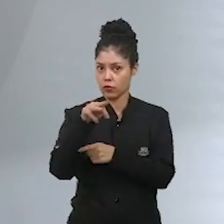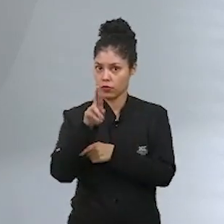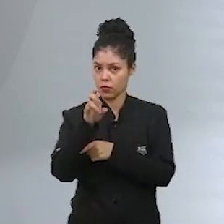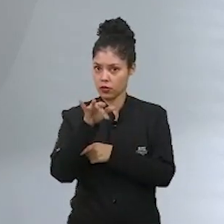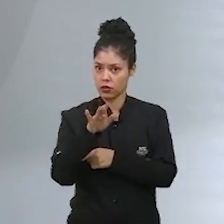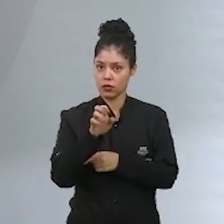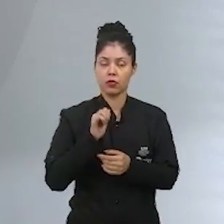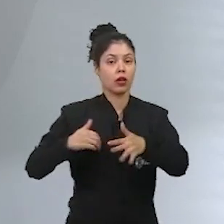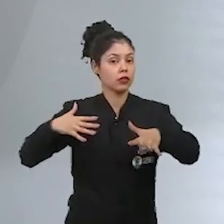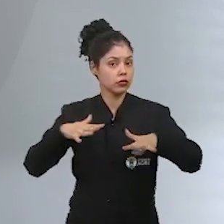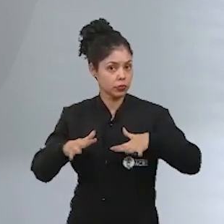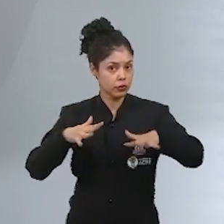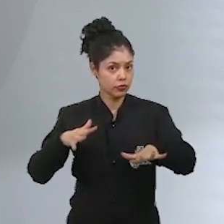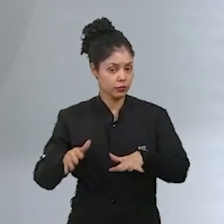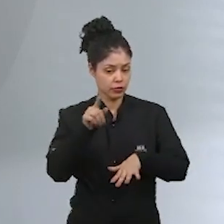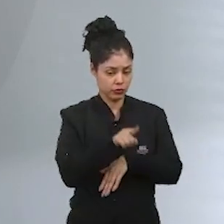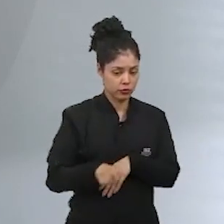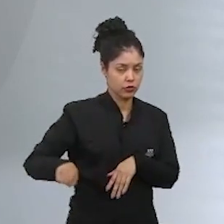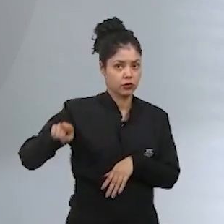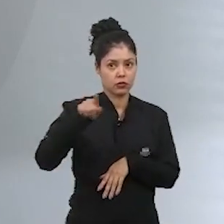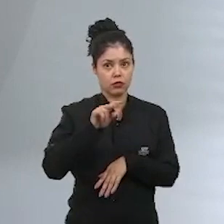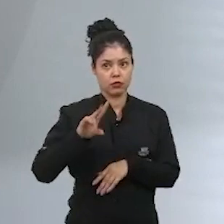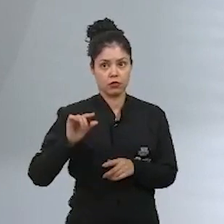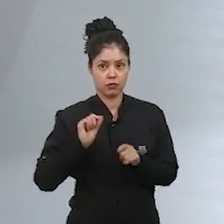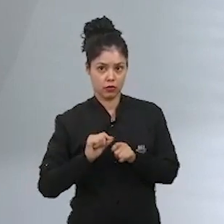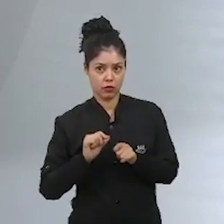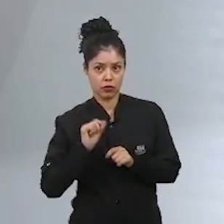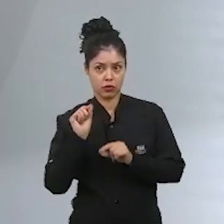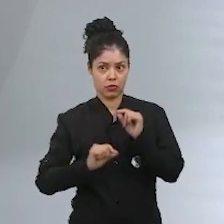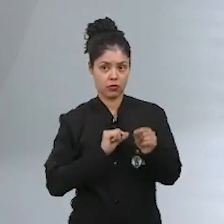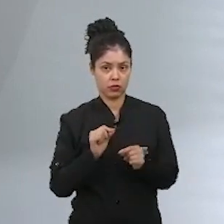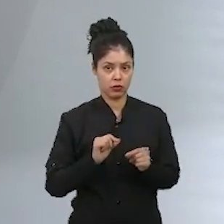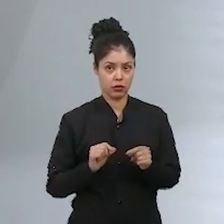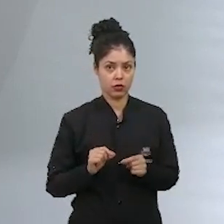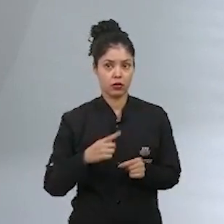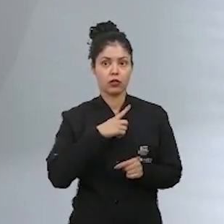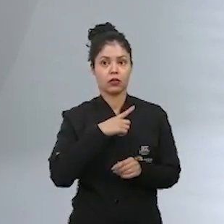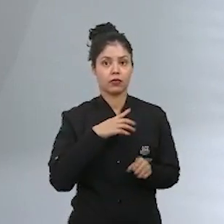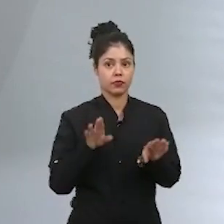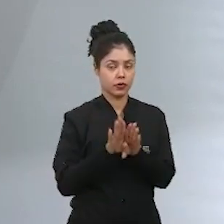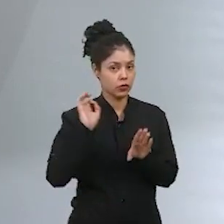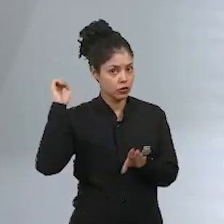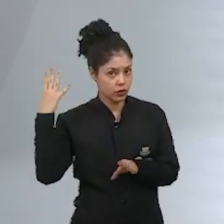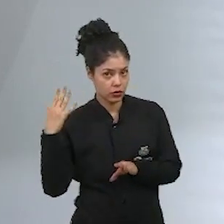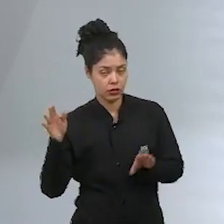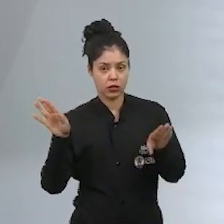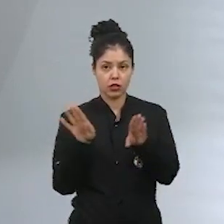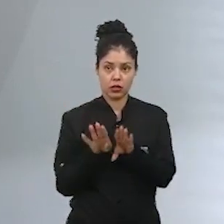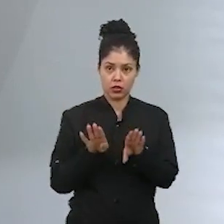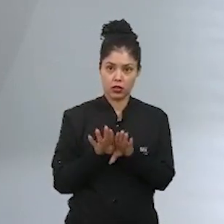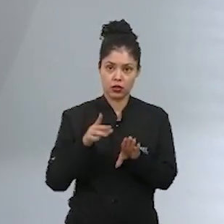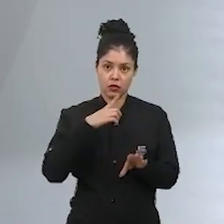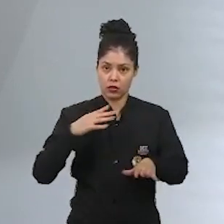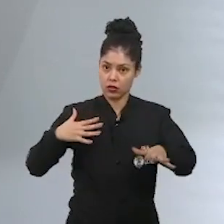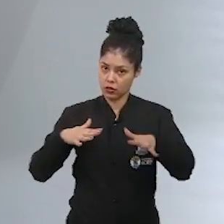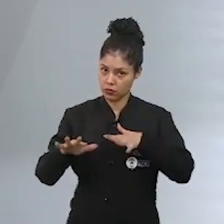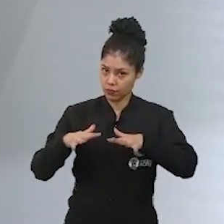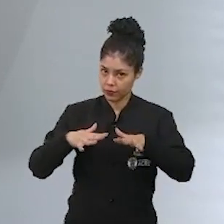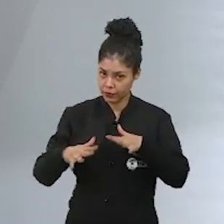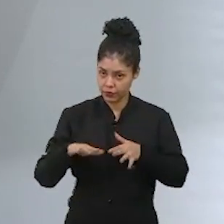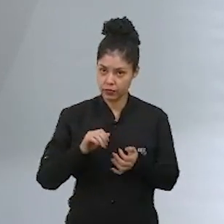tá? E esse movimento circular, ele vai fazer com que esteja em cima, que no caso ali é a crosta, venha se